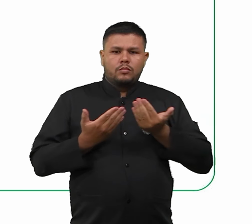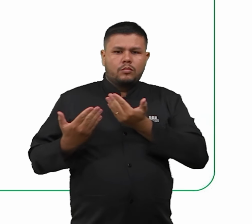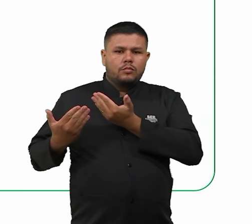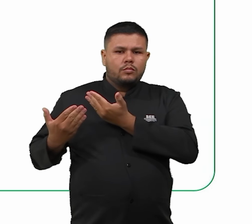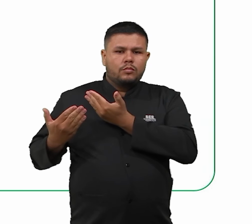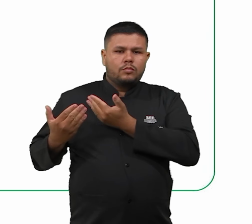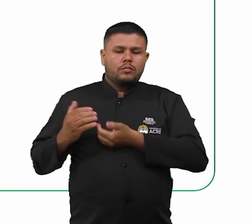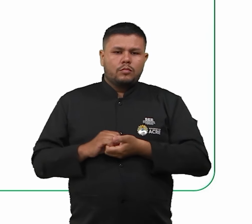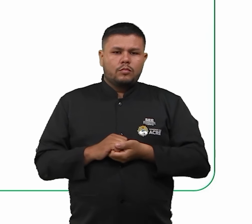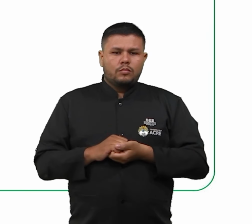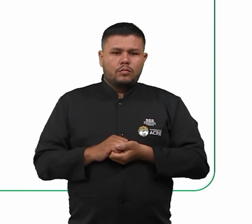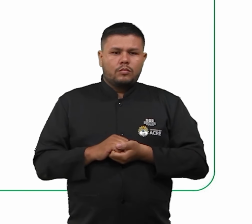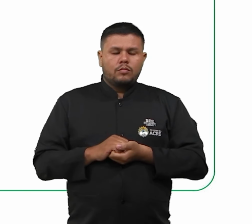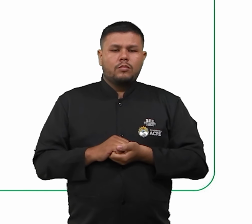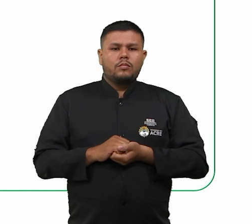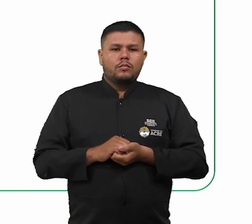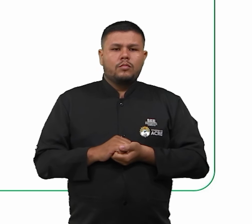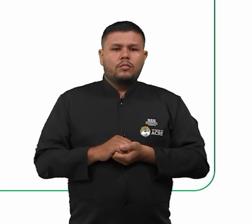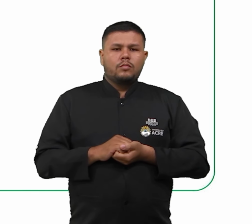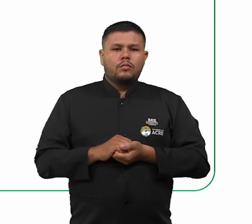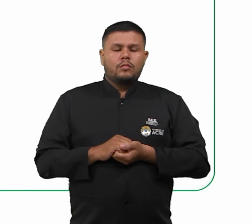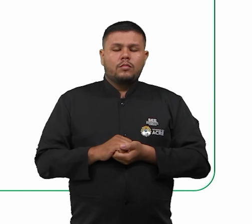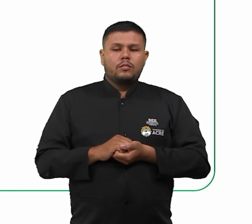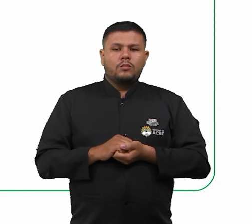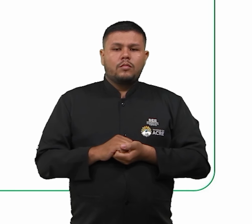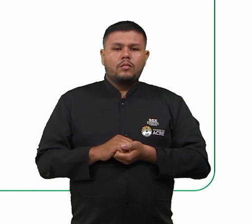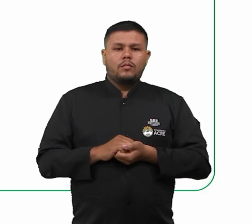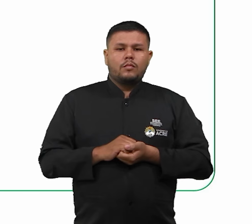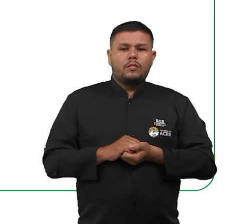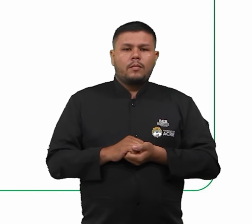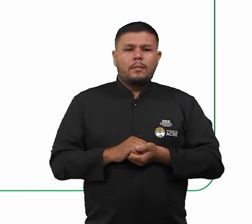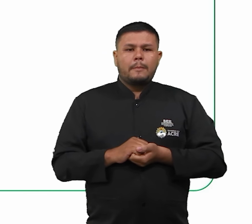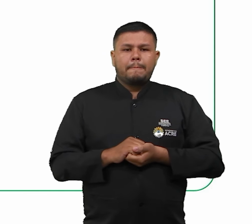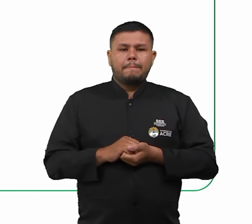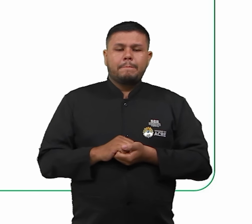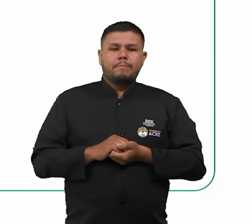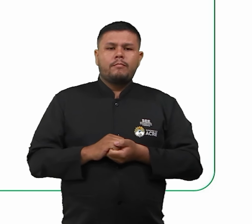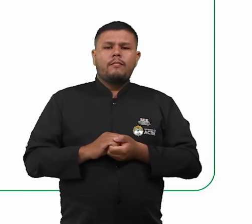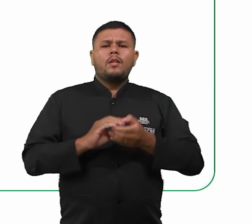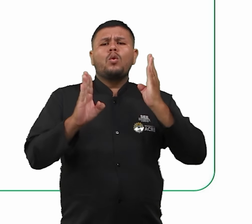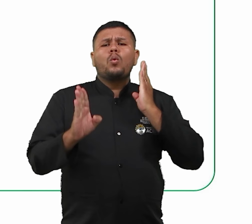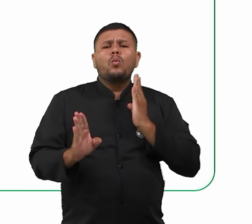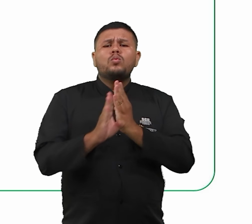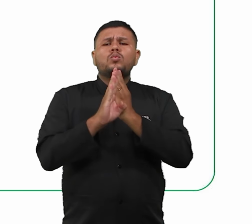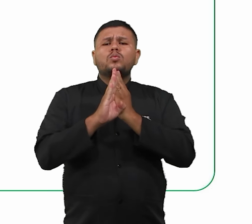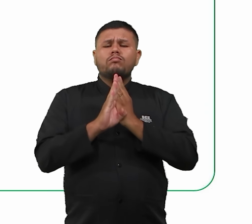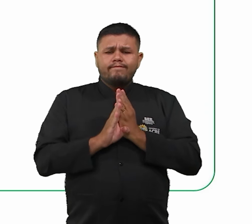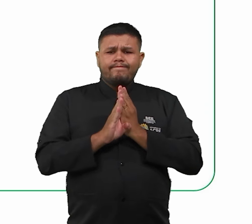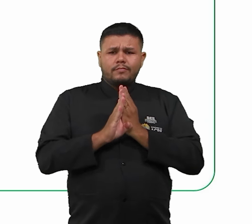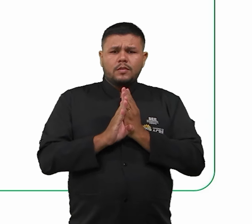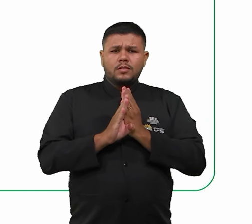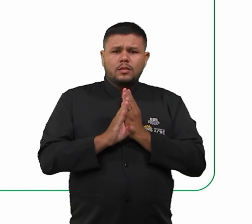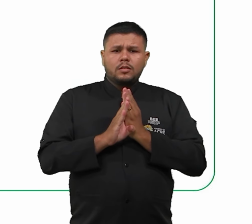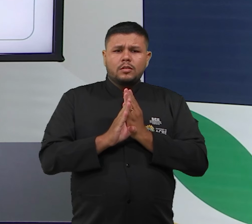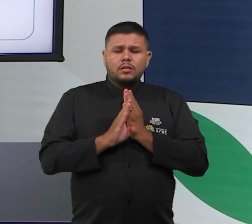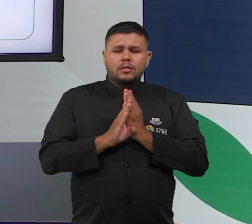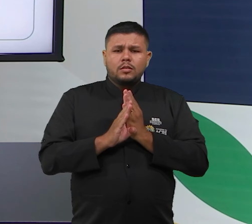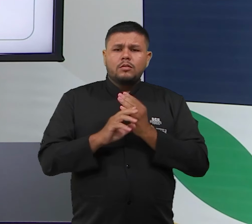vai observar aqui somente 2 exemplos. A causal, ela traz uma ideia de causa,